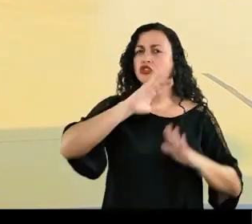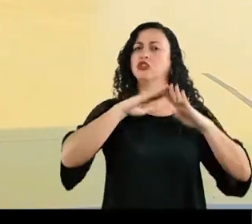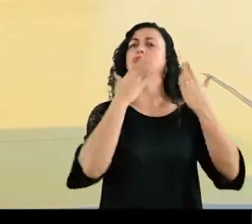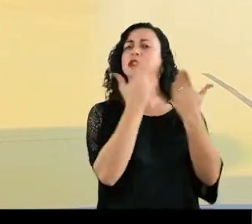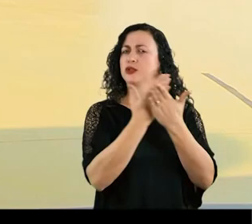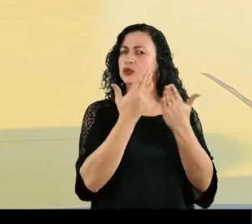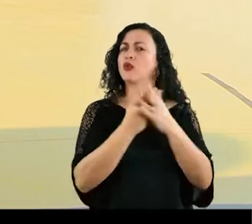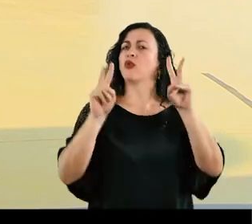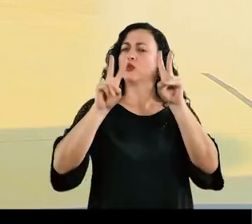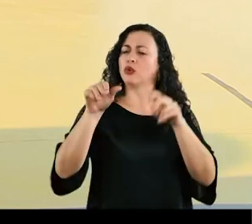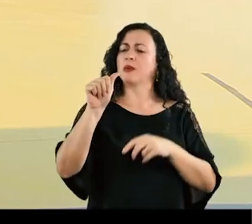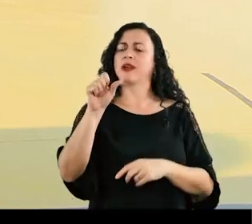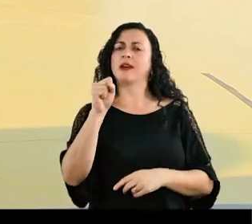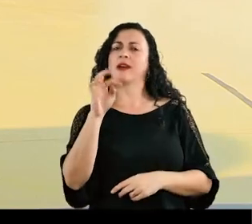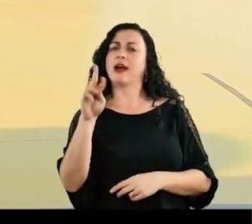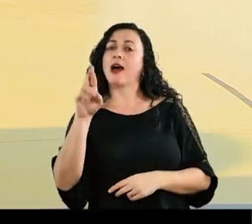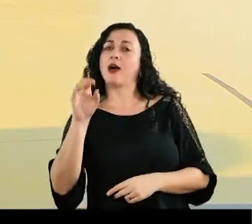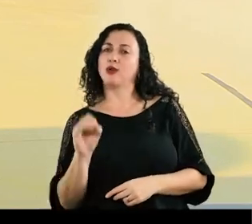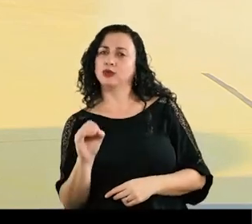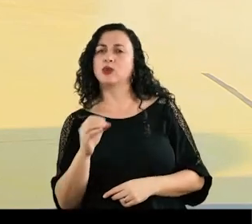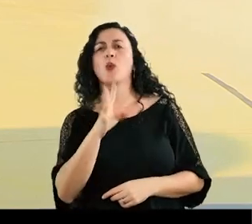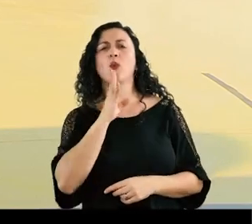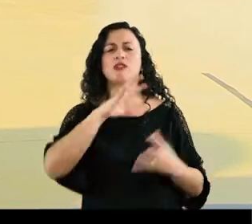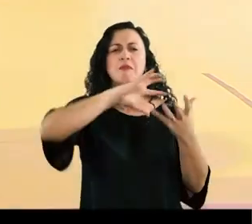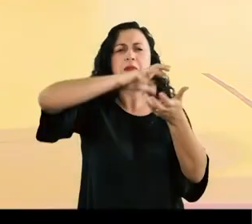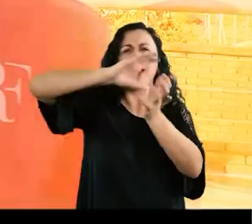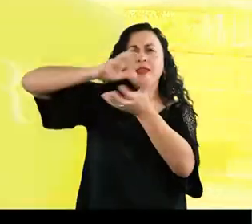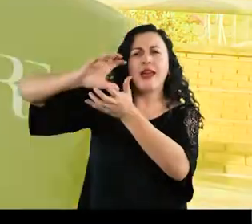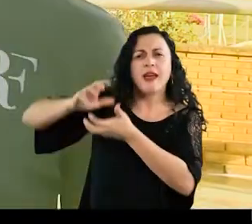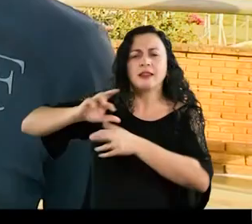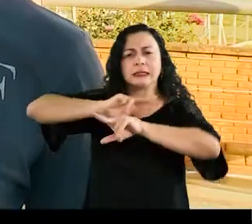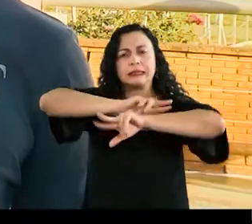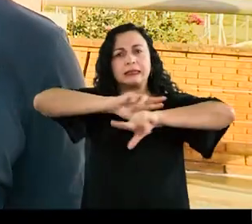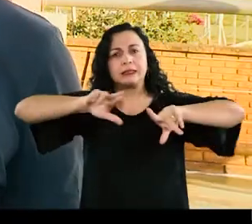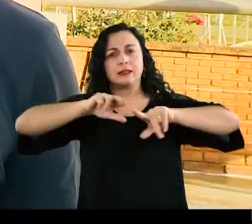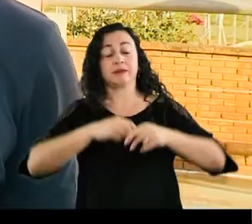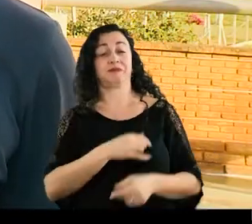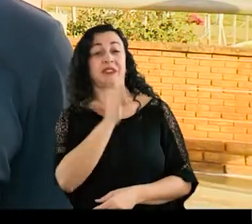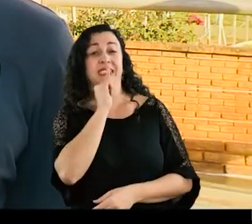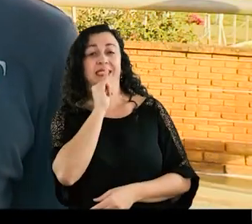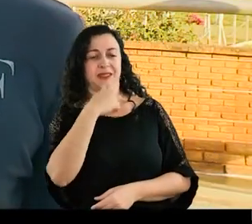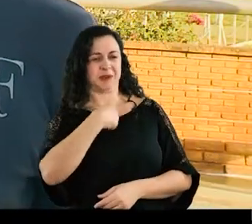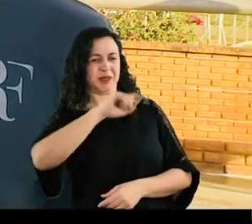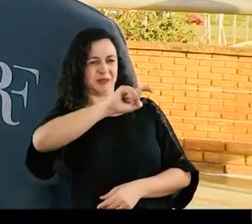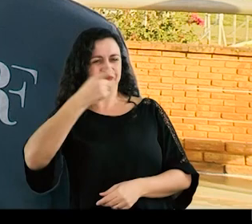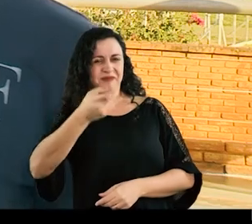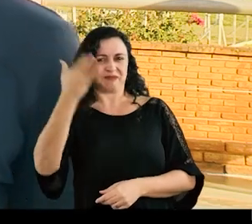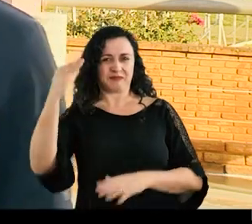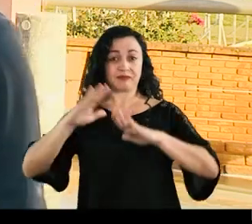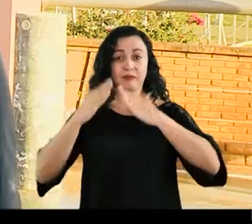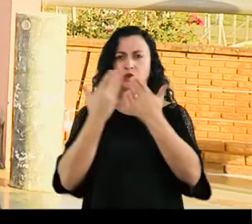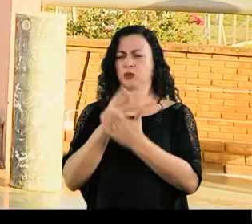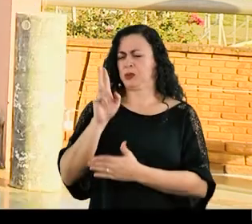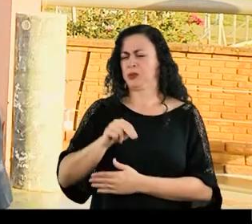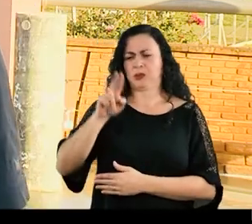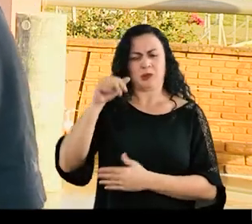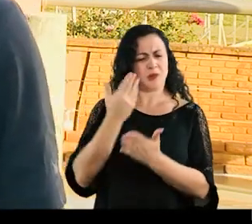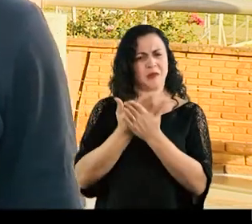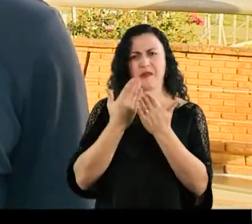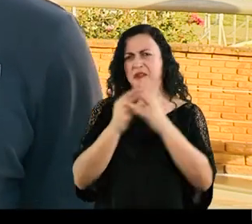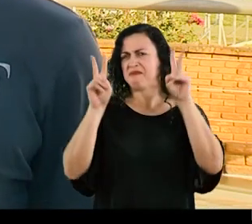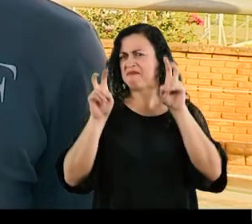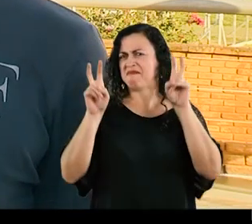dos astros. Conheci os planetas. Por exemplo, eu no colégio nunca tive aula de astronomia, nem